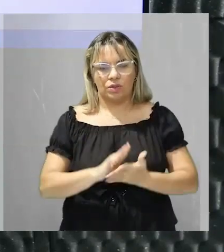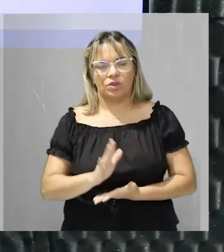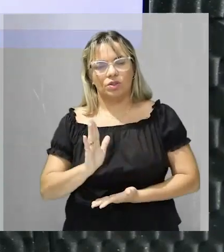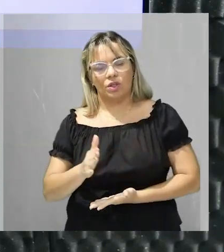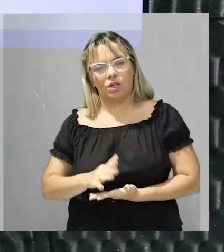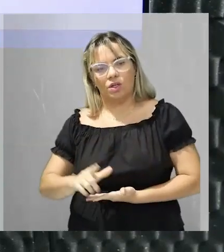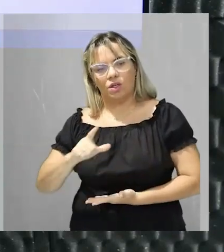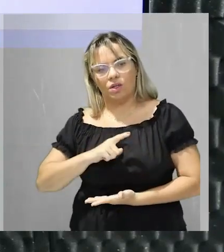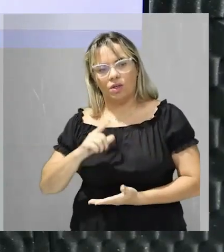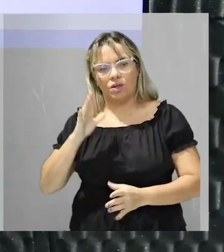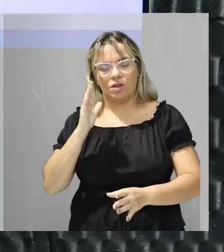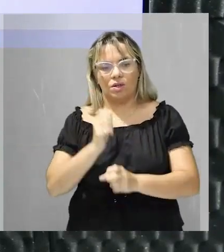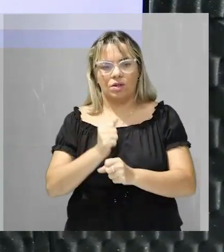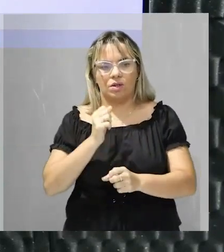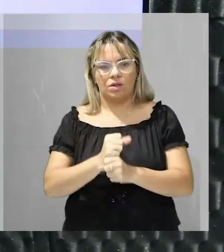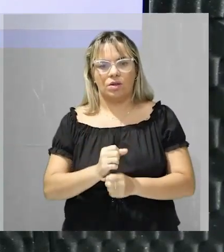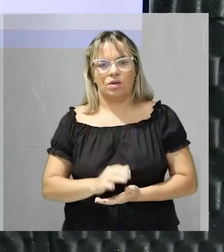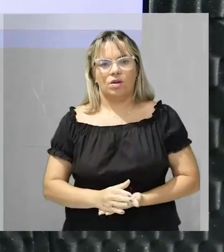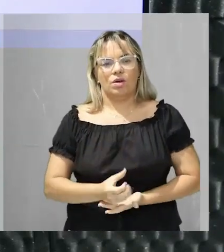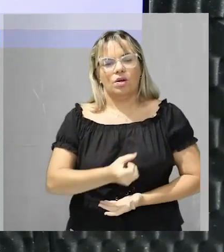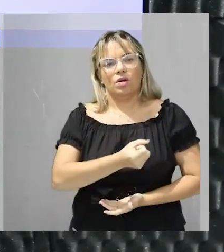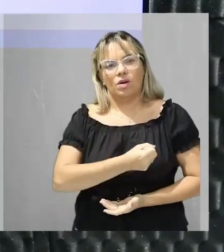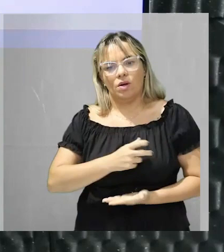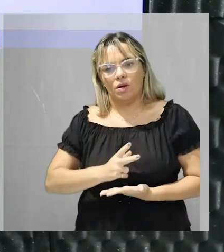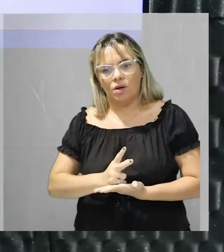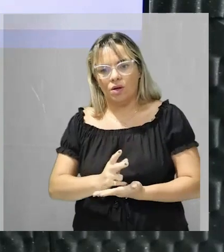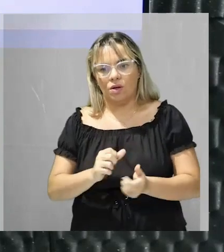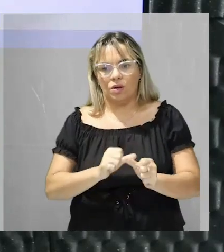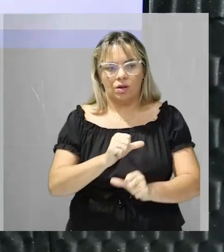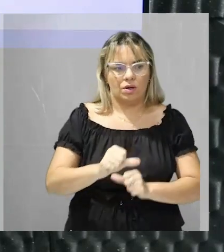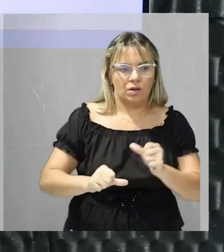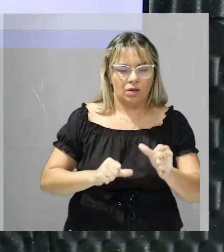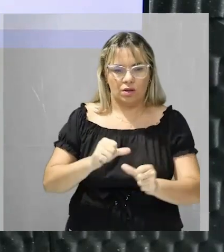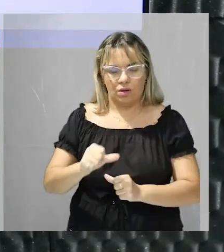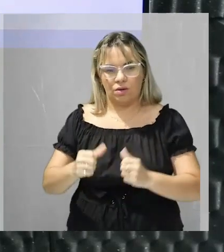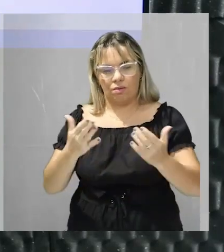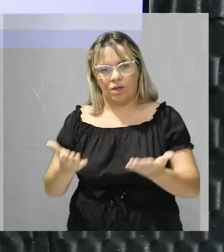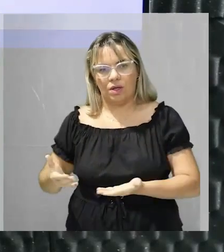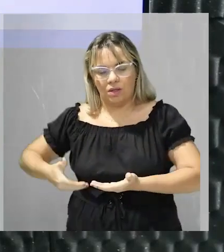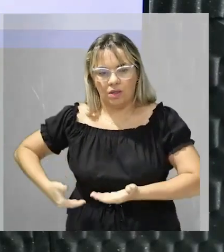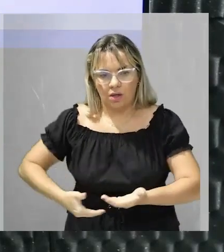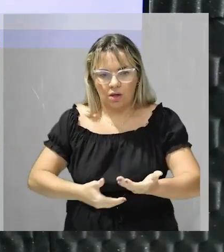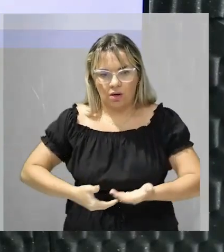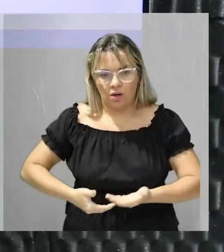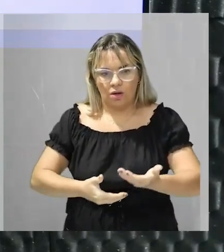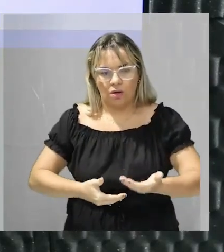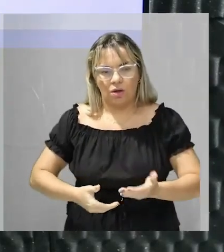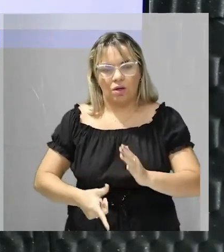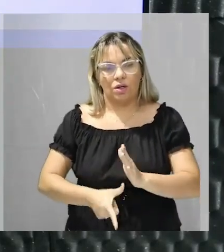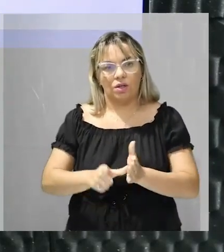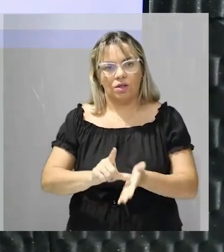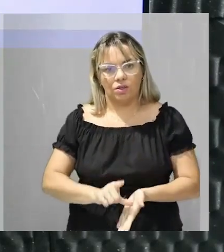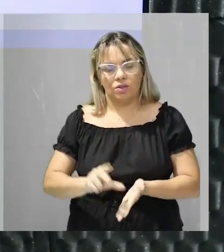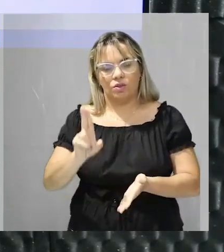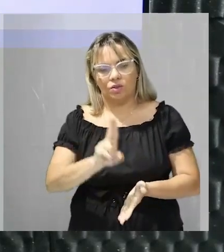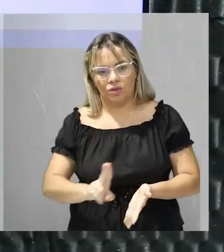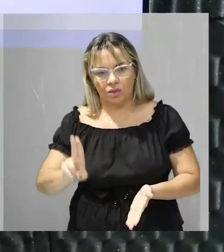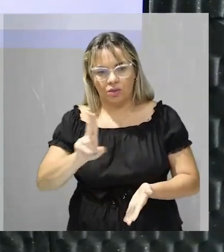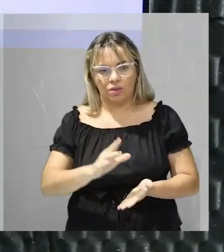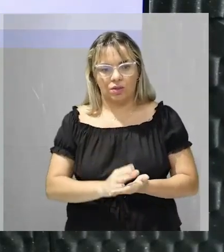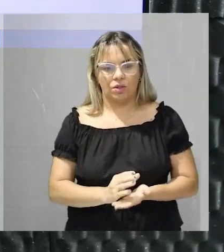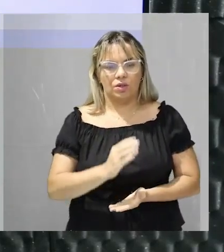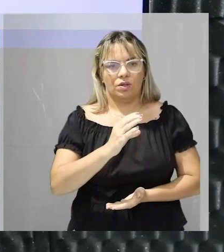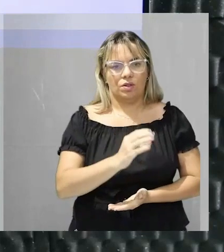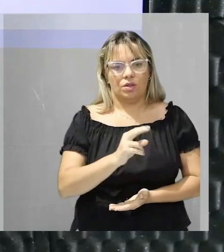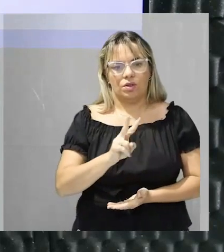de calcular o coeficiente de variação para essa razão né no caso vamos chamar de cv1